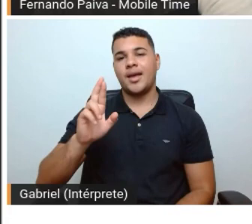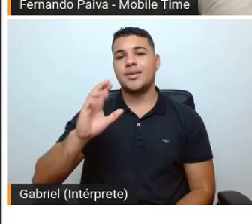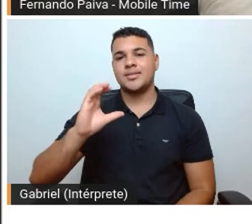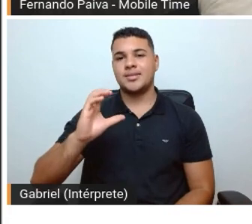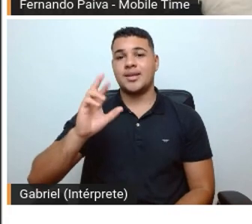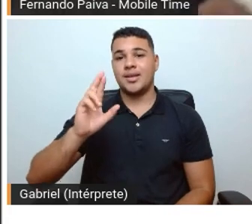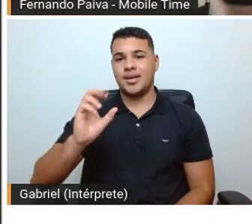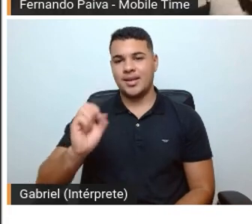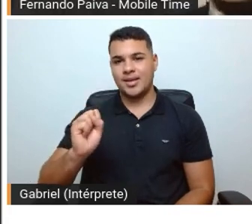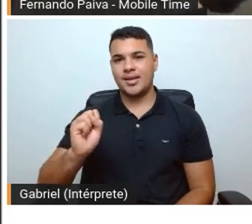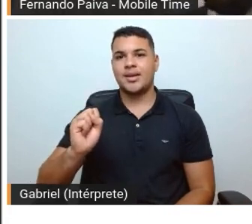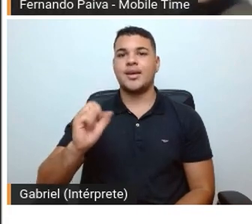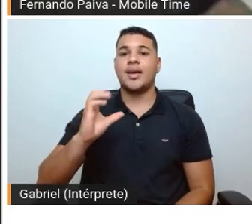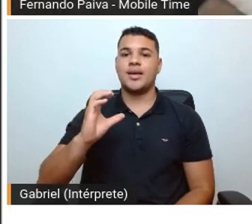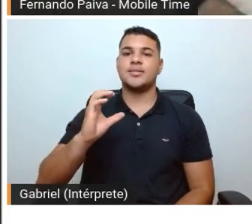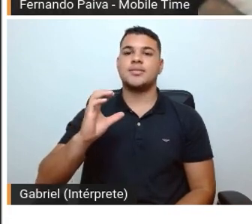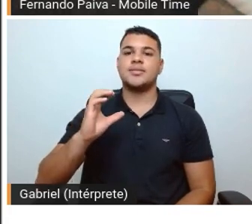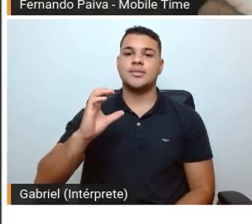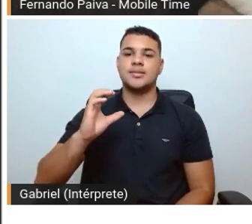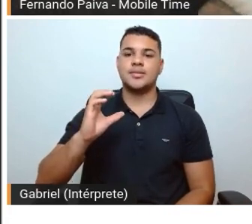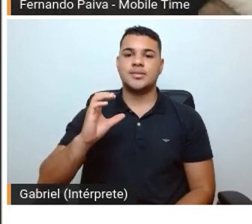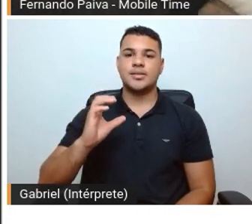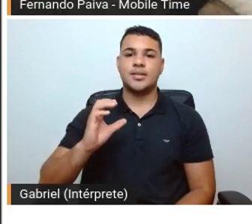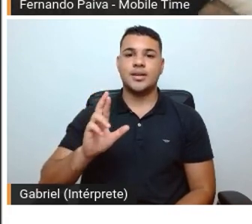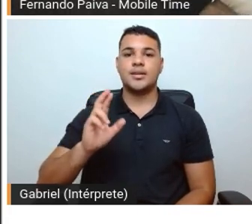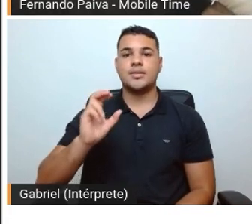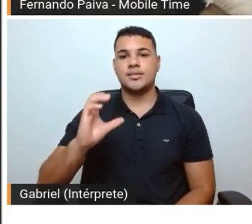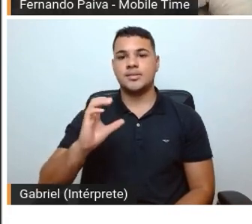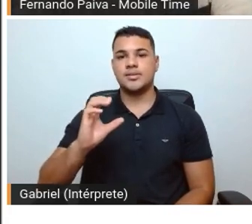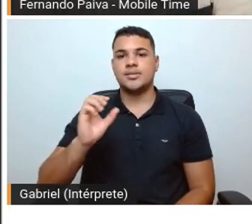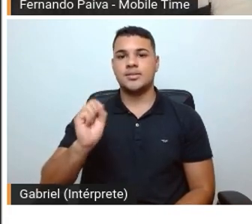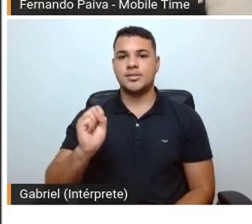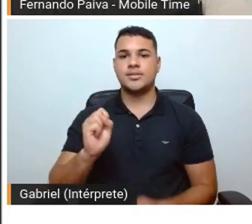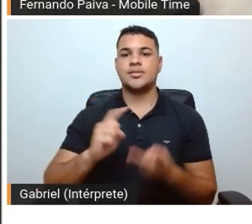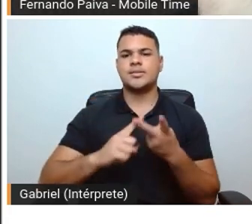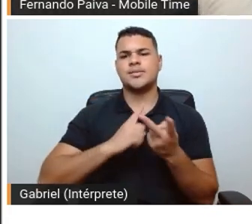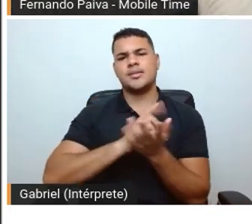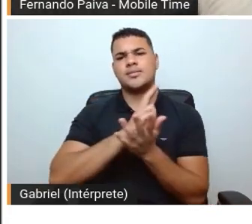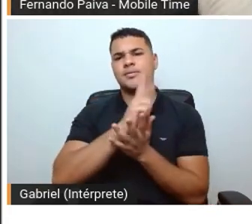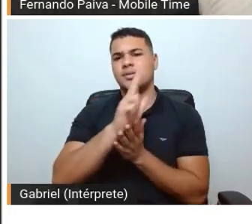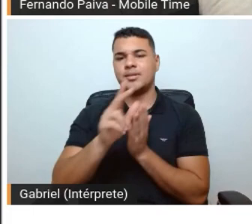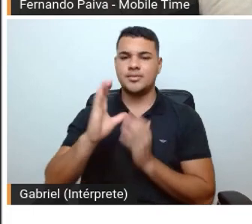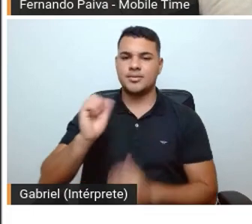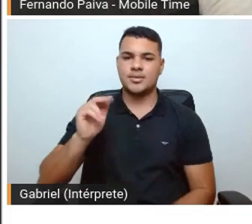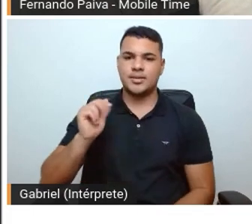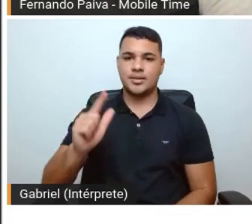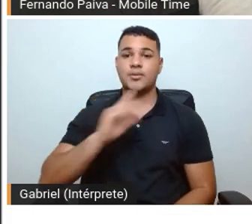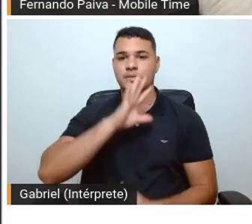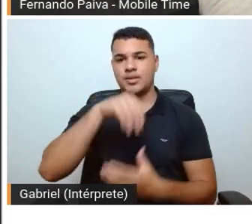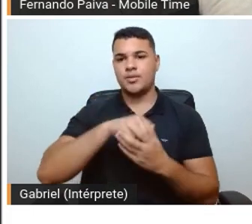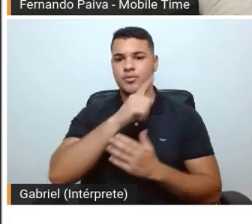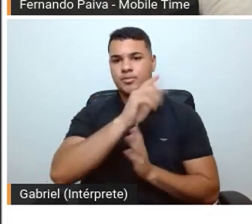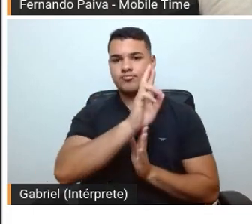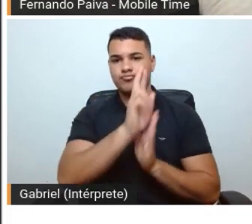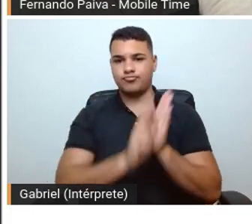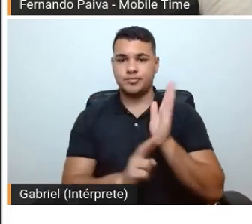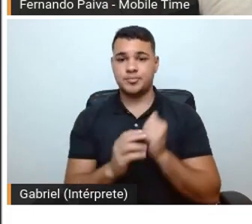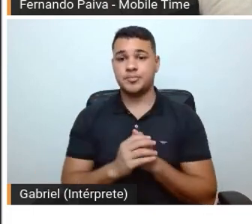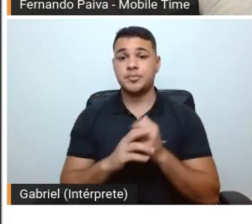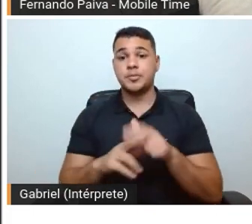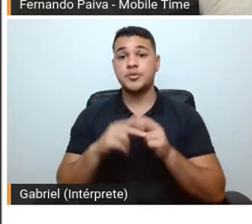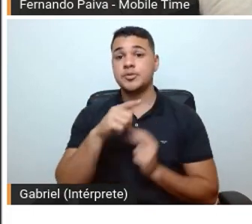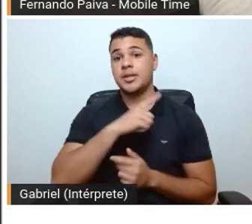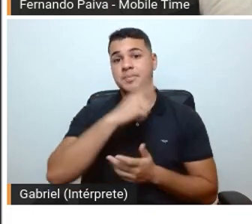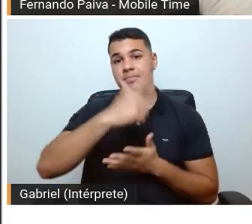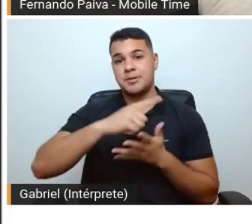o Google vs mestre as expectativas dos desenvolvedores pesquisados canais a enfim tem tem muito